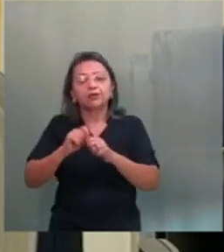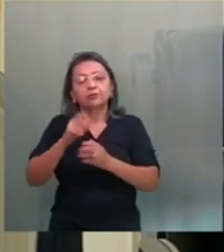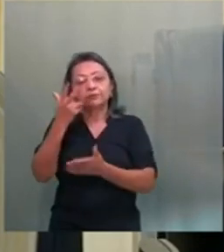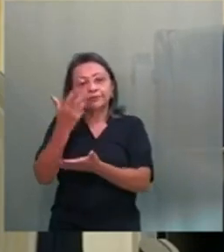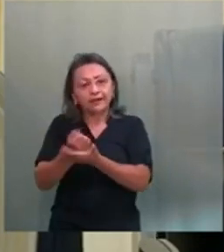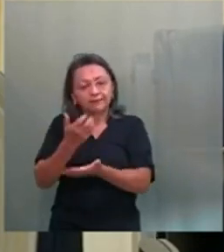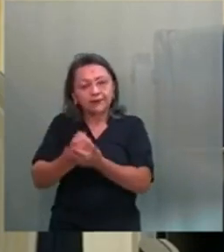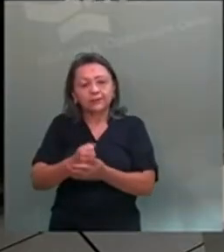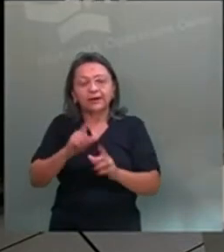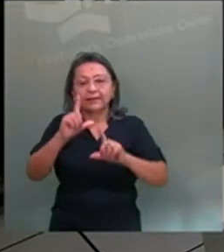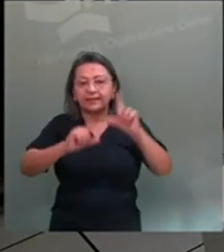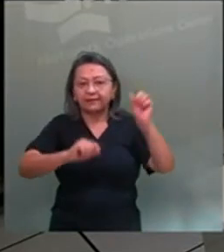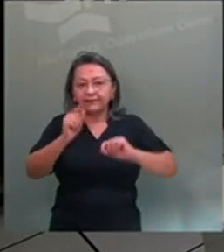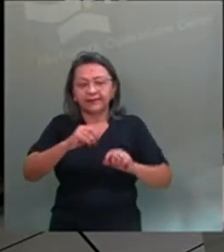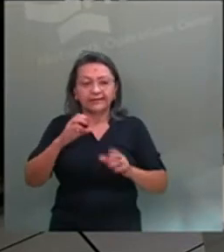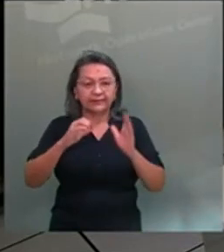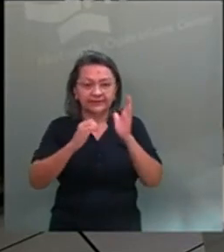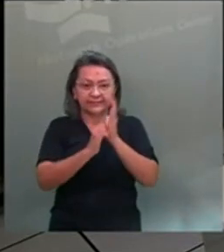TV Senado.